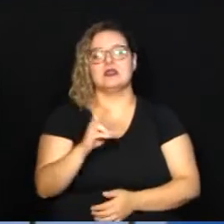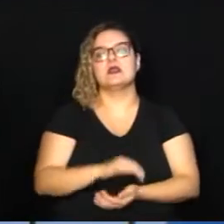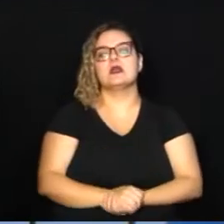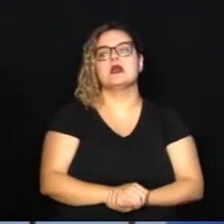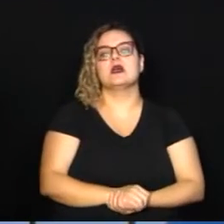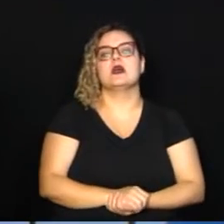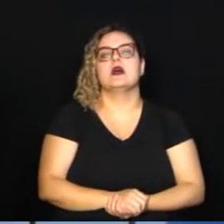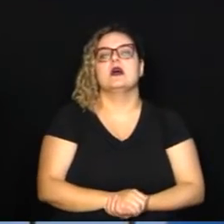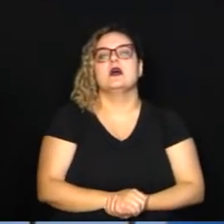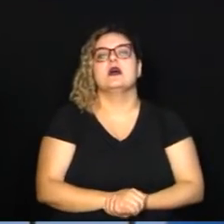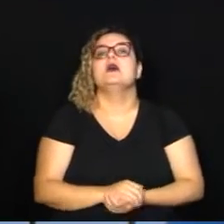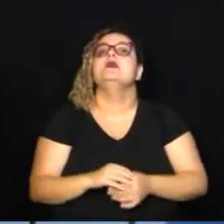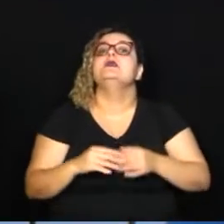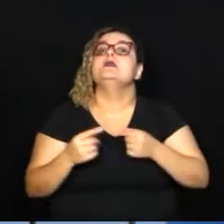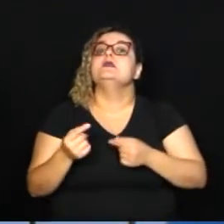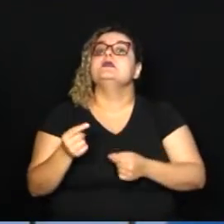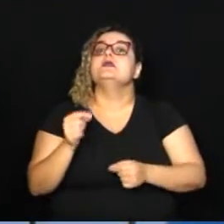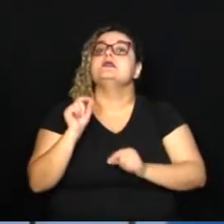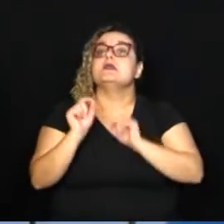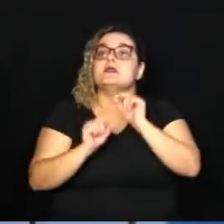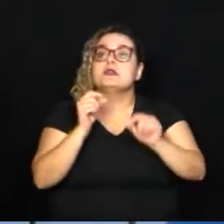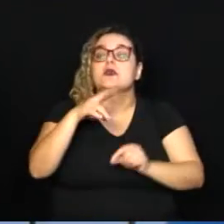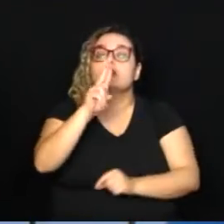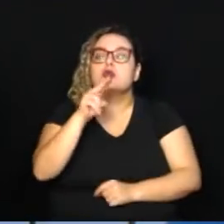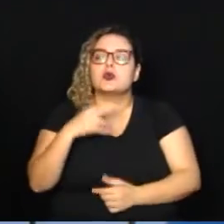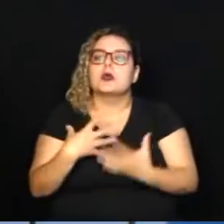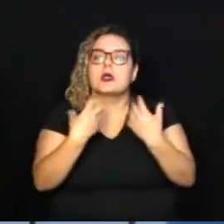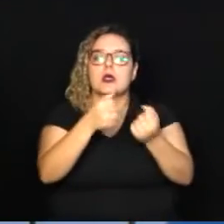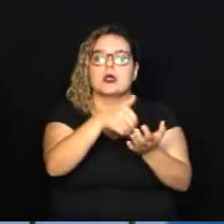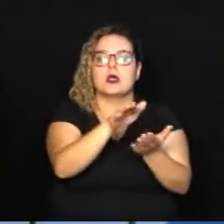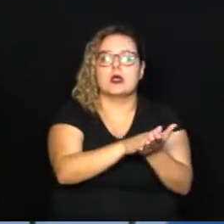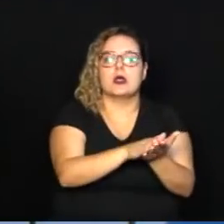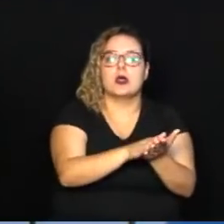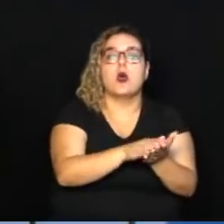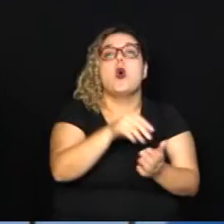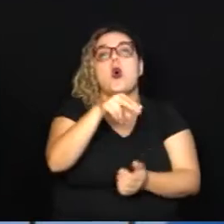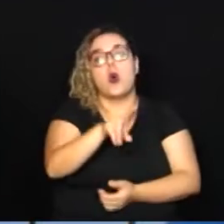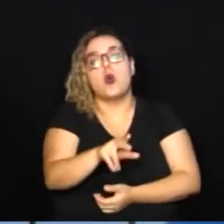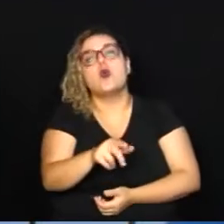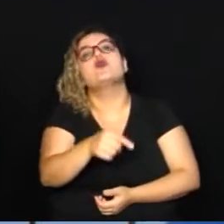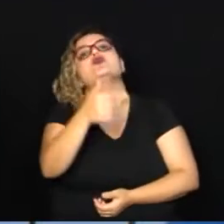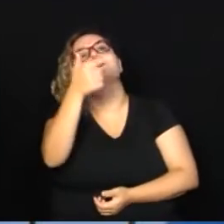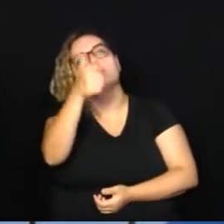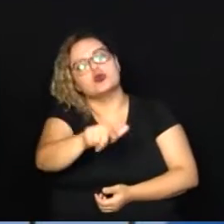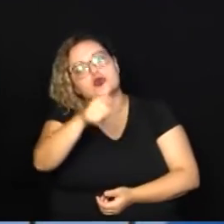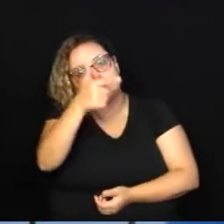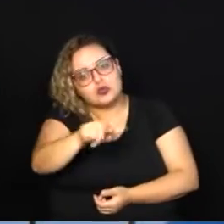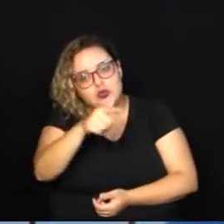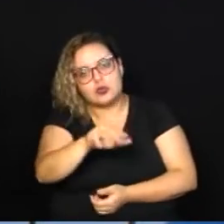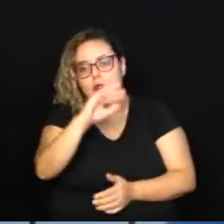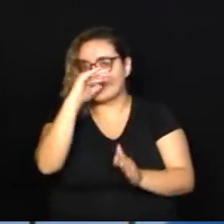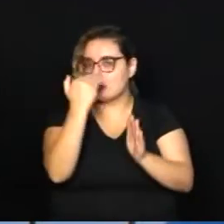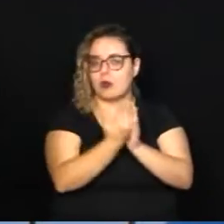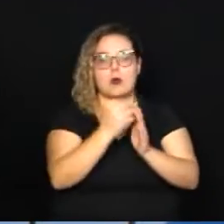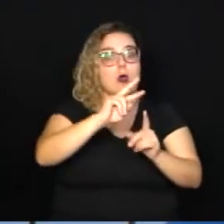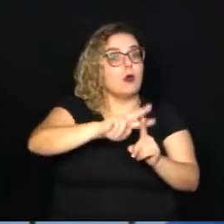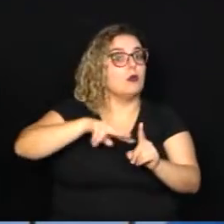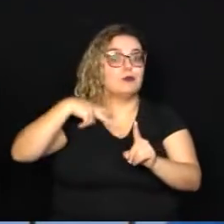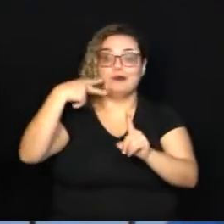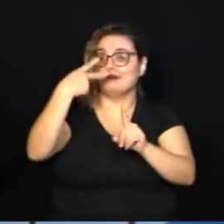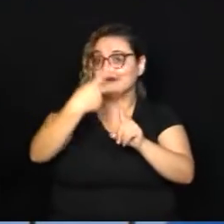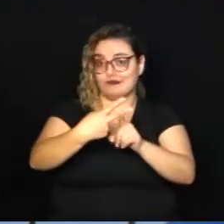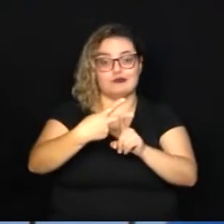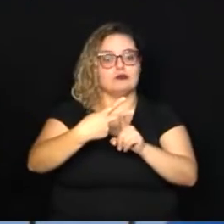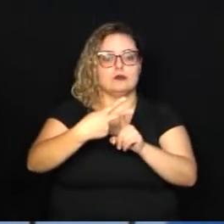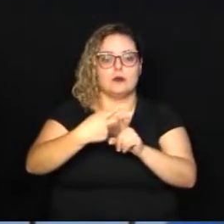1.515,44. E em caso de reincidência, essa multa dobra o valor. Os comércios considerados não